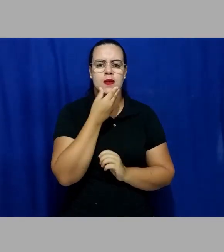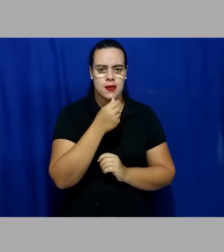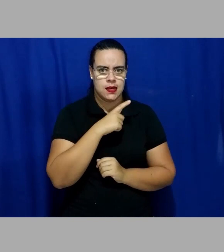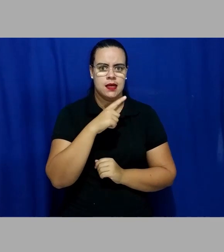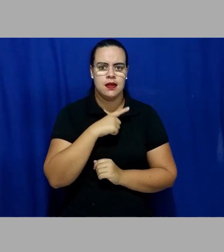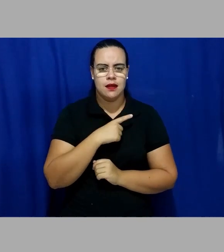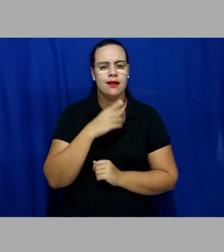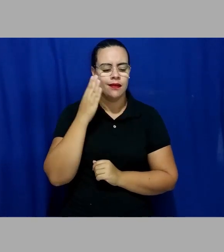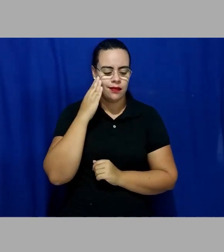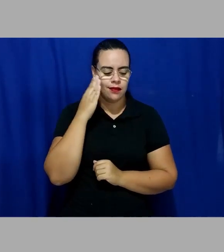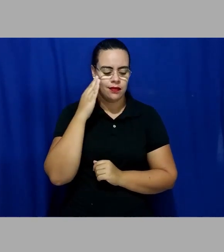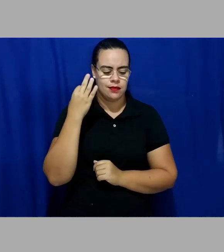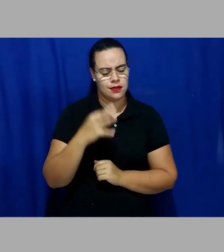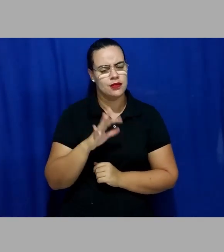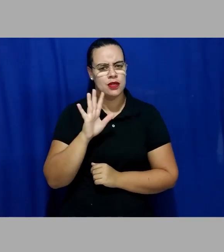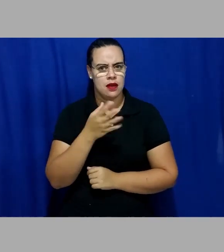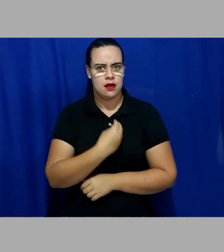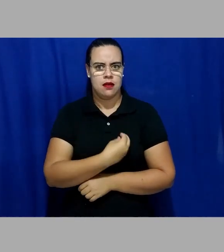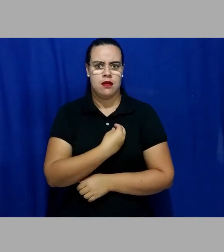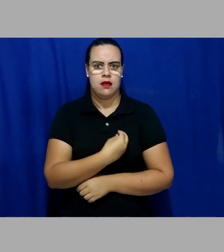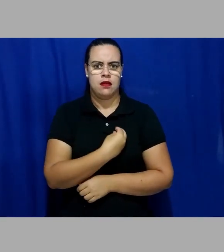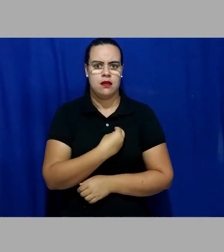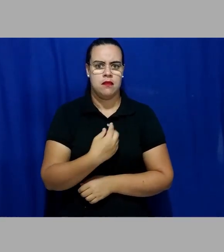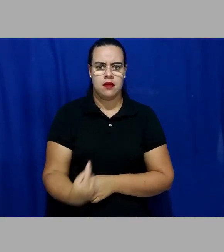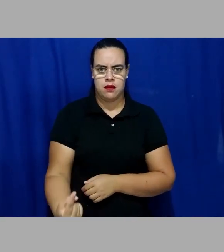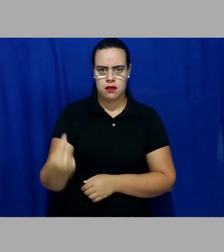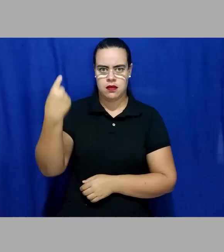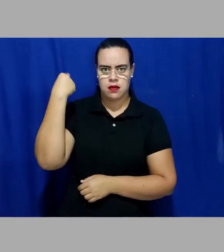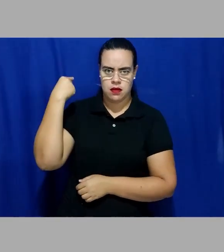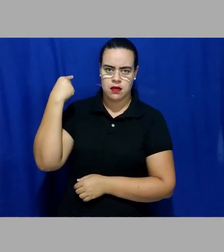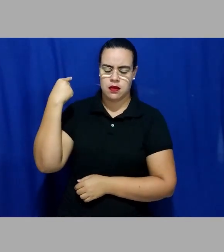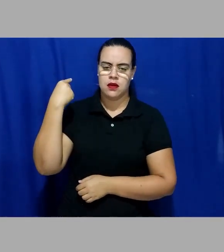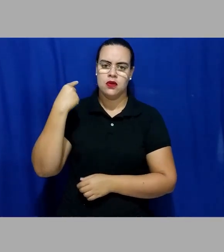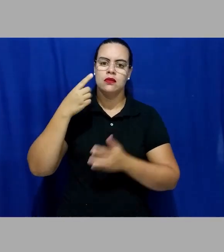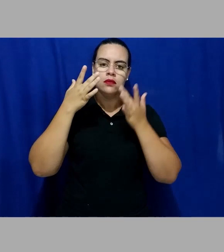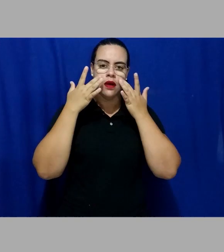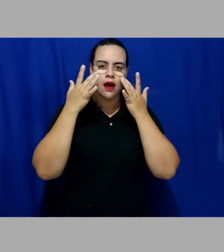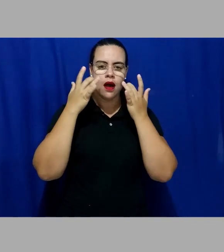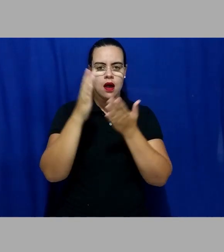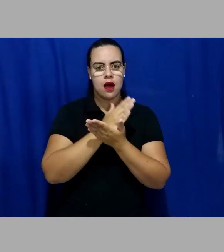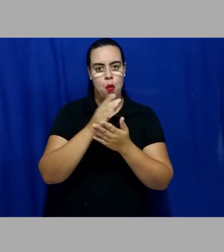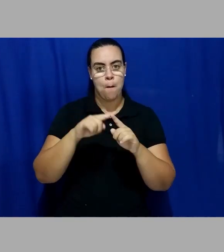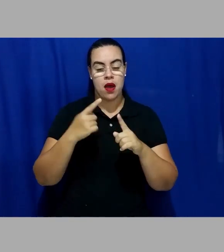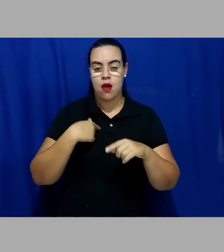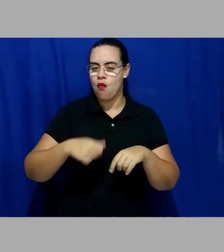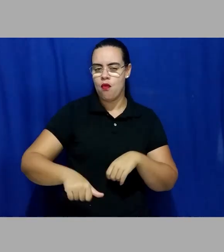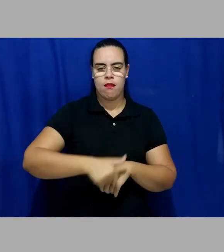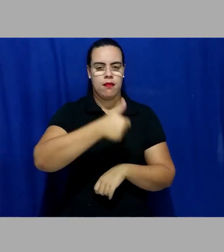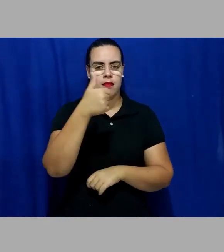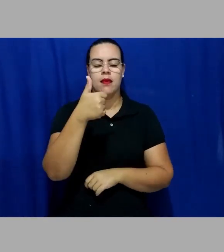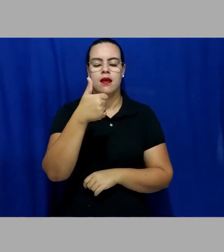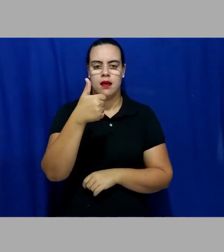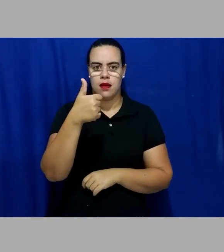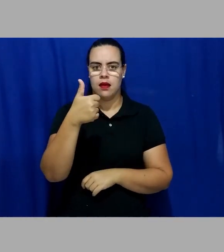muitas outras pessoas transmasculinas com certeza já participaram antes de mim